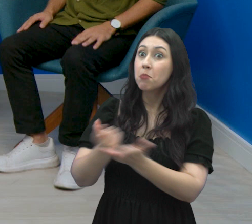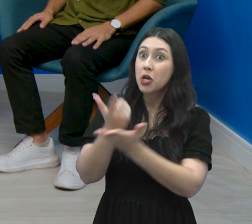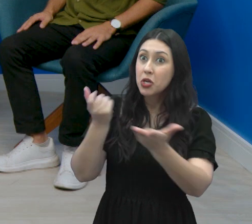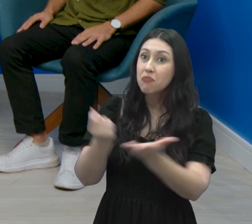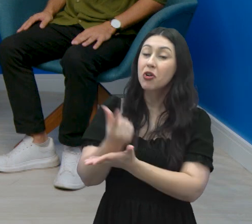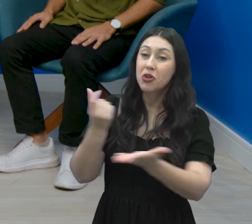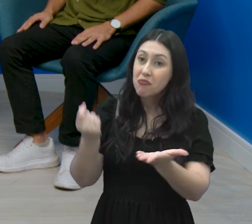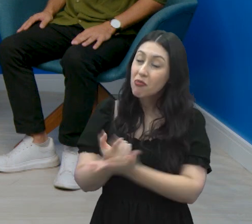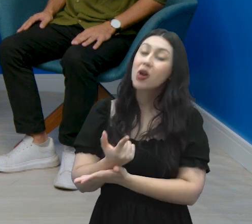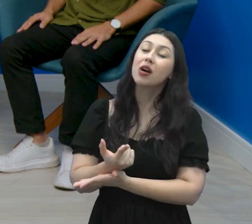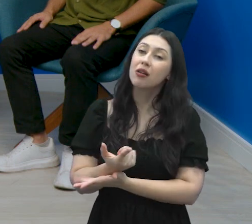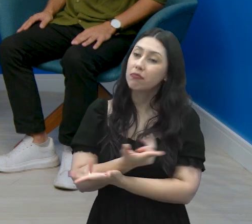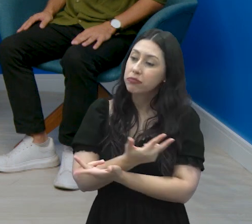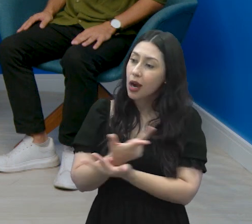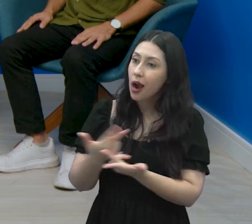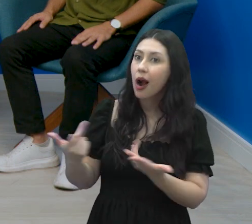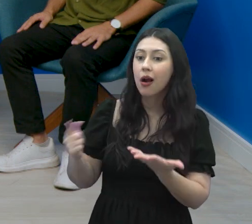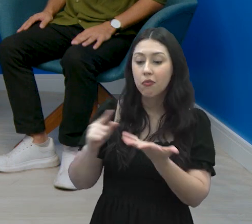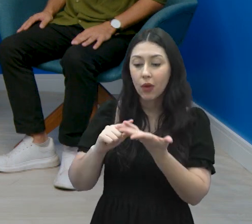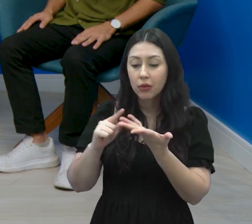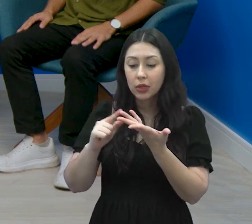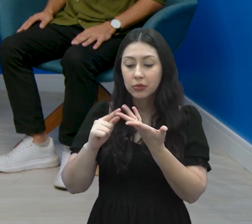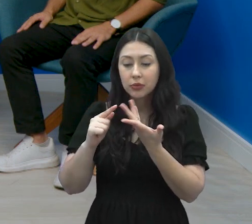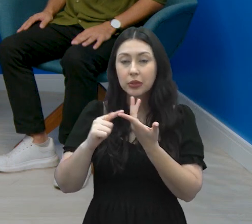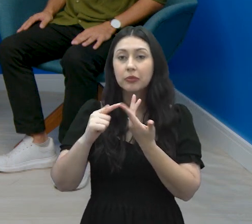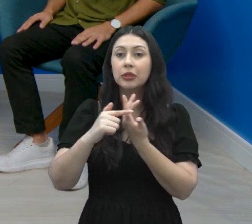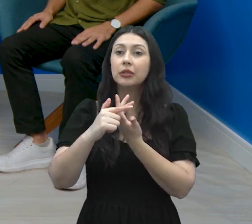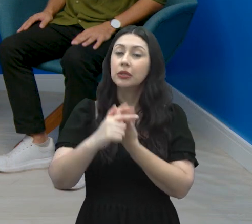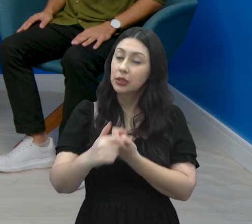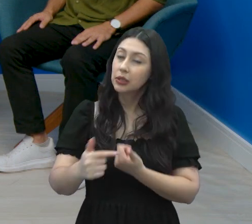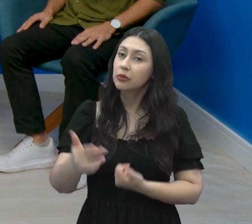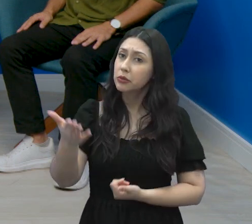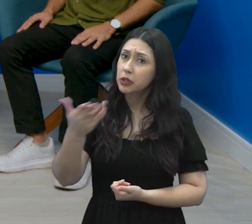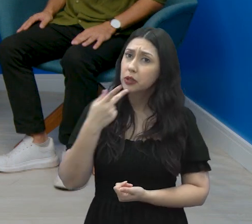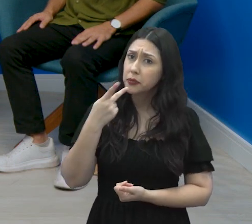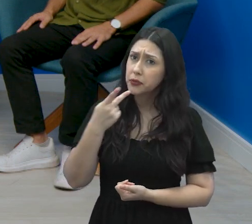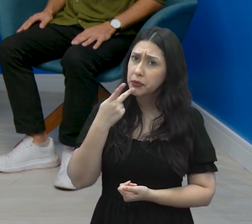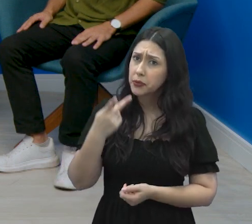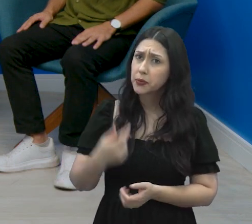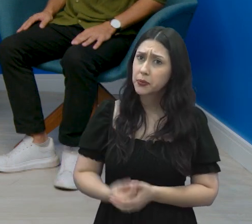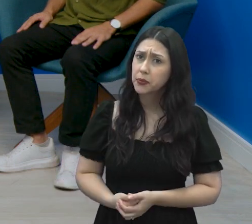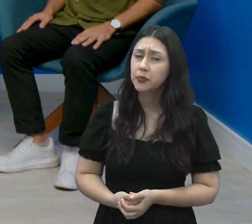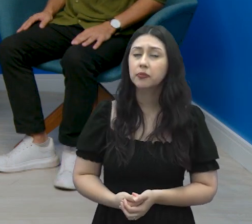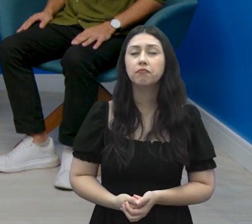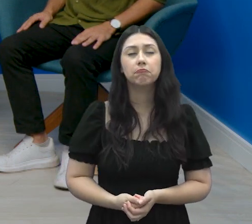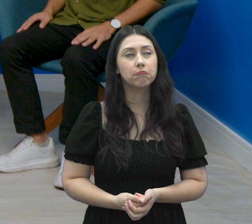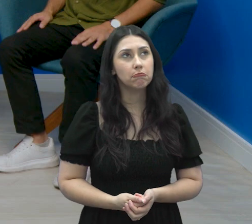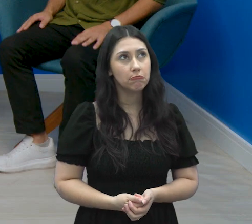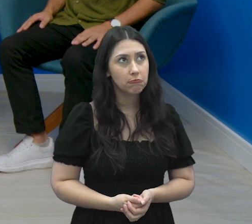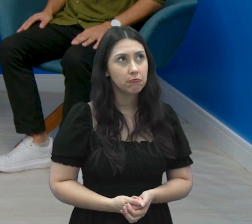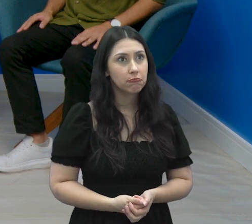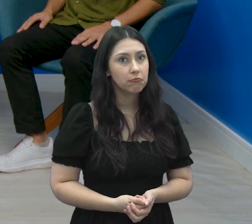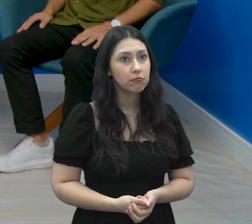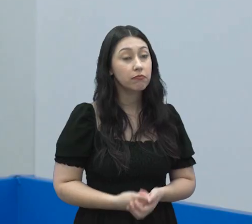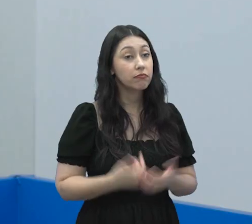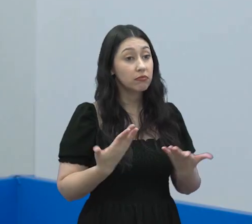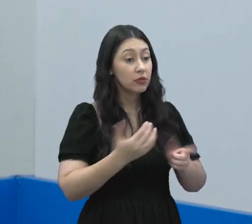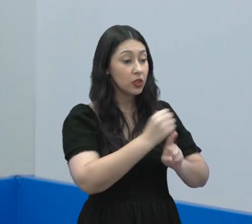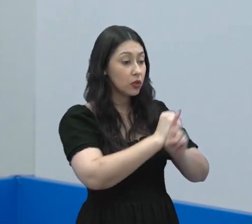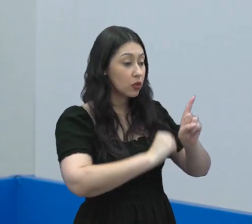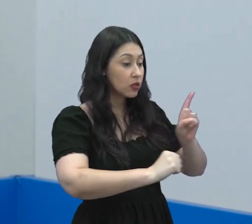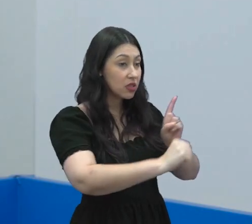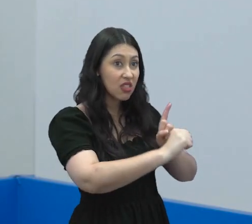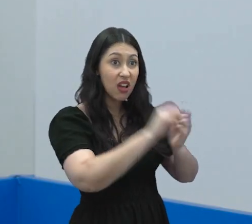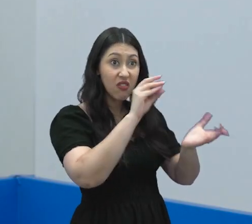o consumo, né? E levando em conta todos esses fatores que você estava comentando, né, Ciro? Bom, o